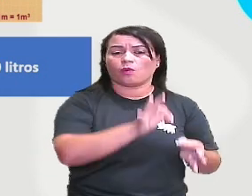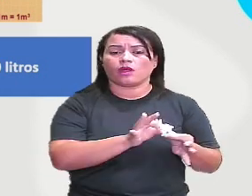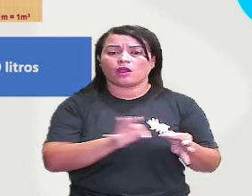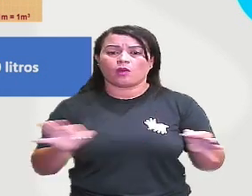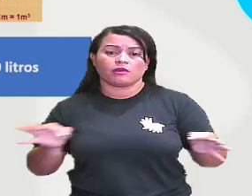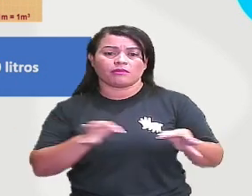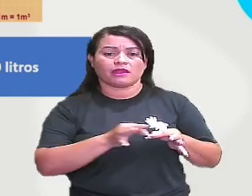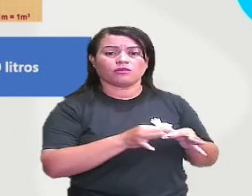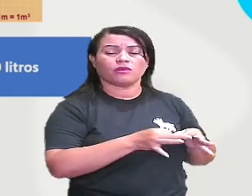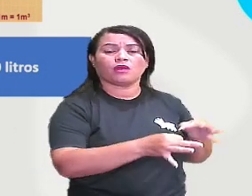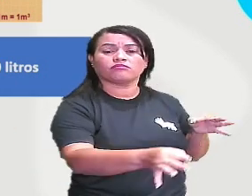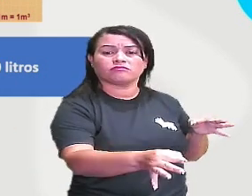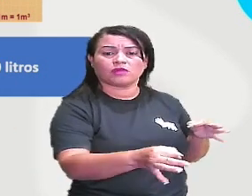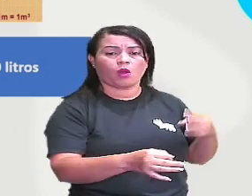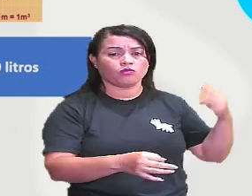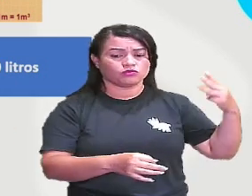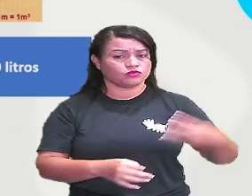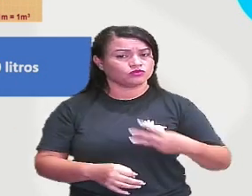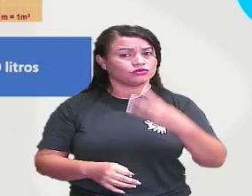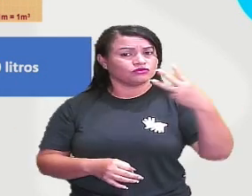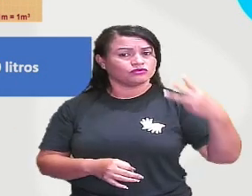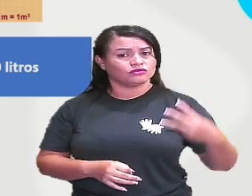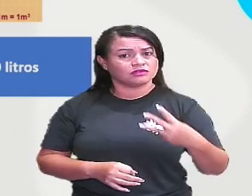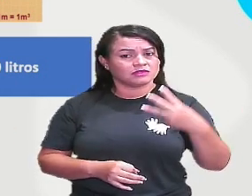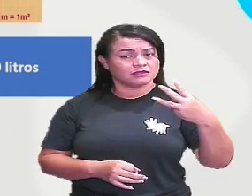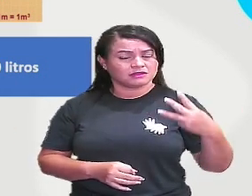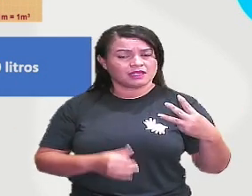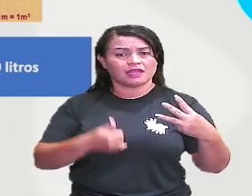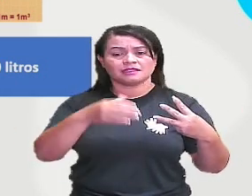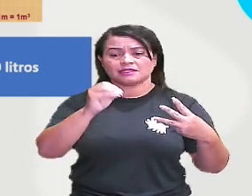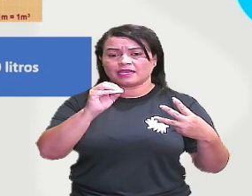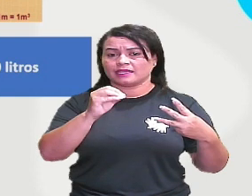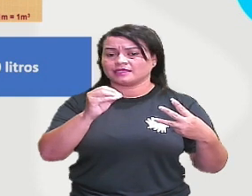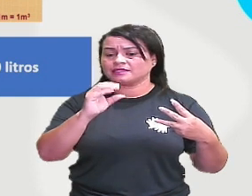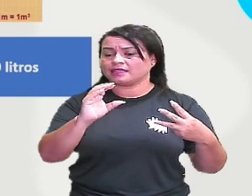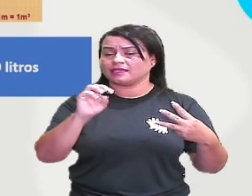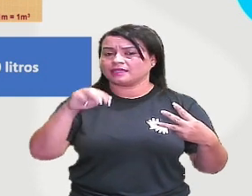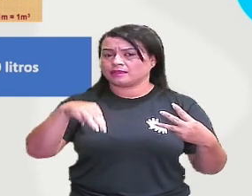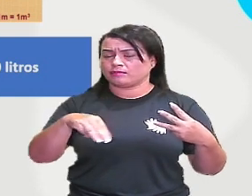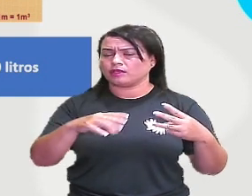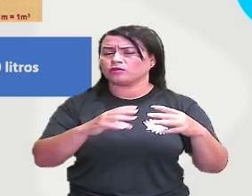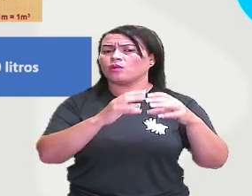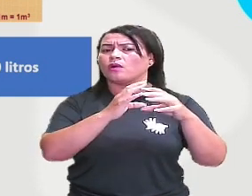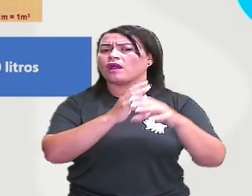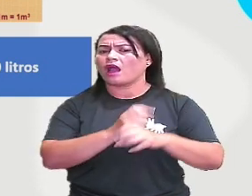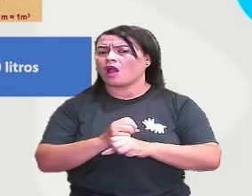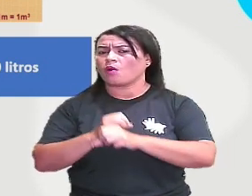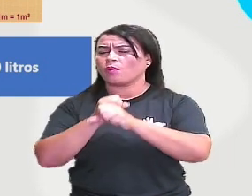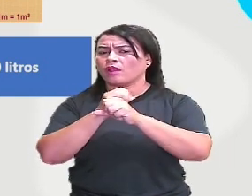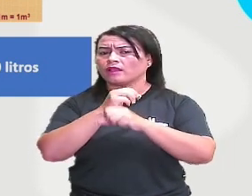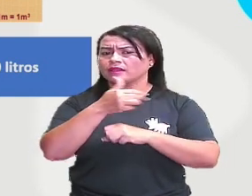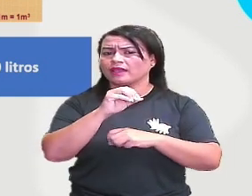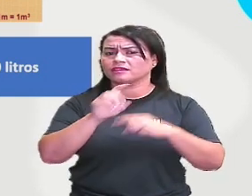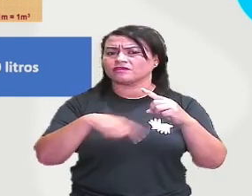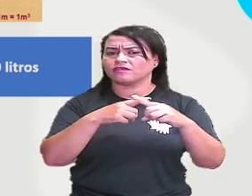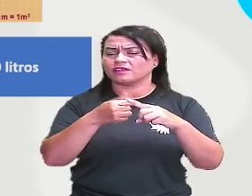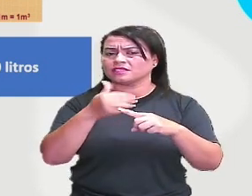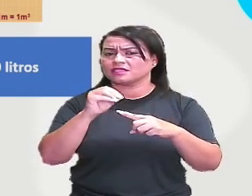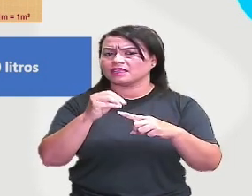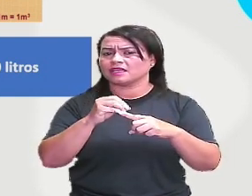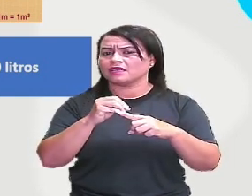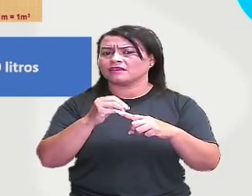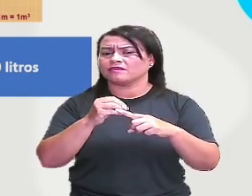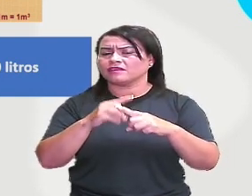e altura. Os 3 lados, né? Medindo 10 centímetros. Calculando isso, 10 vezes 10, 100 vezes 10,